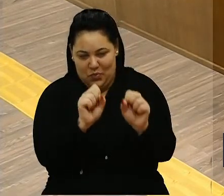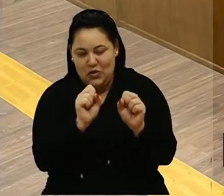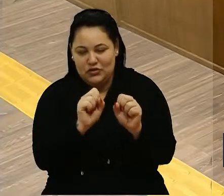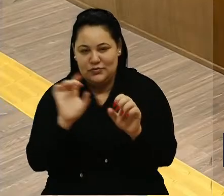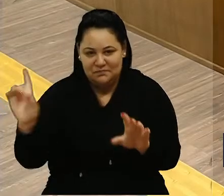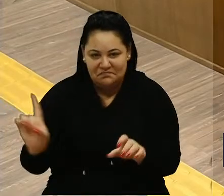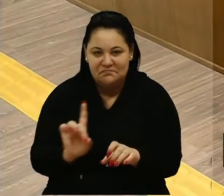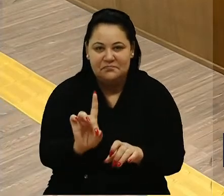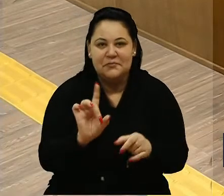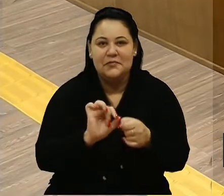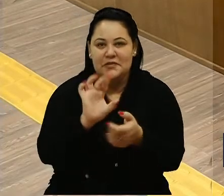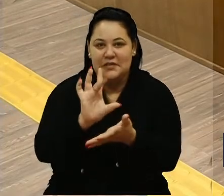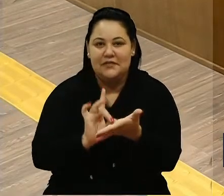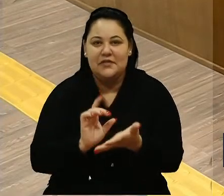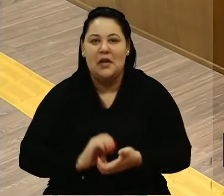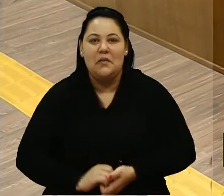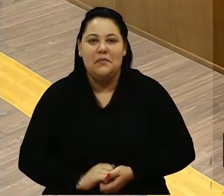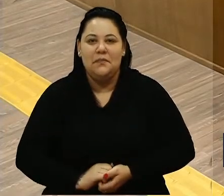fazer o registro.